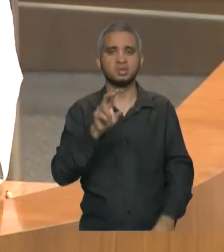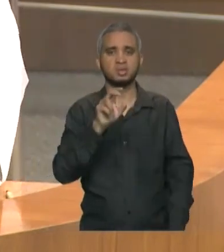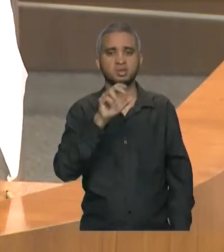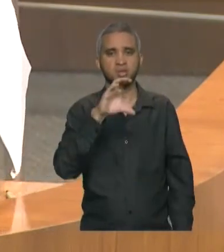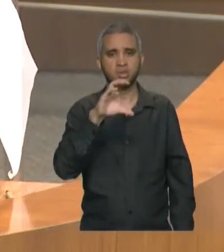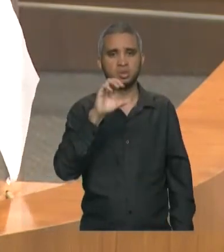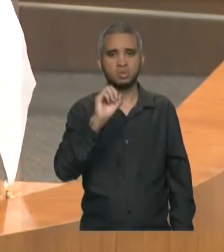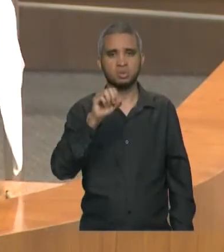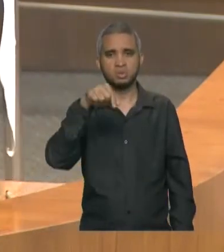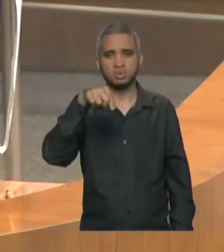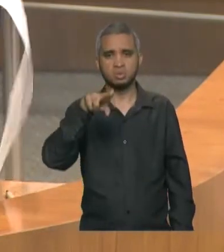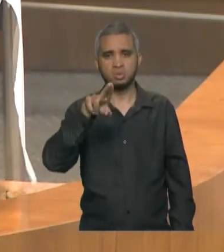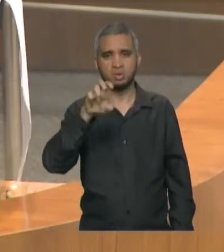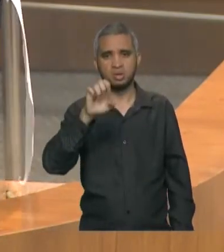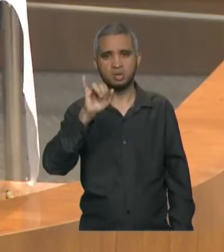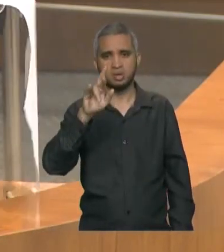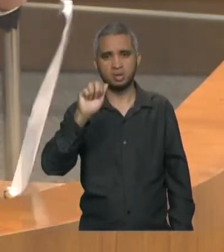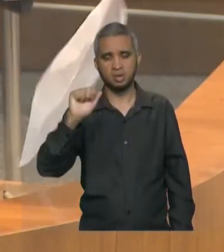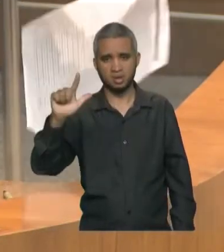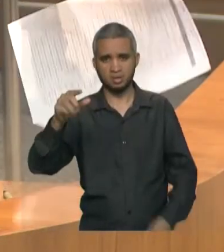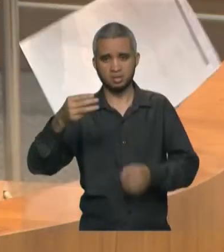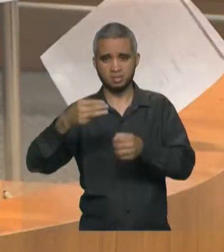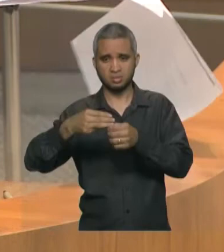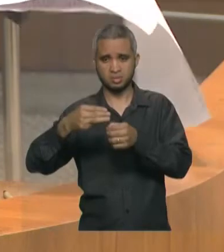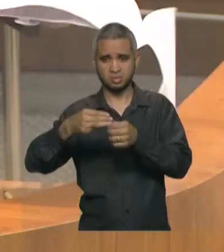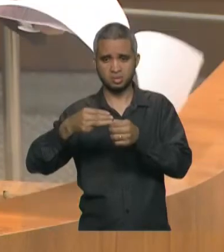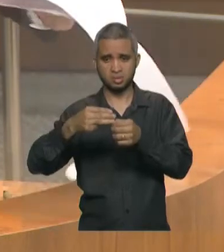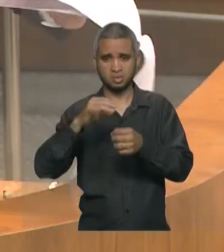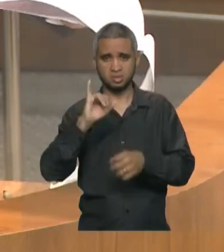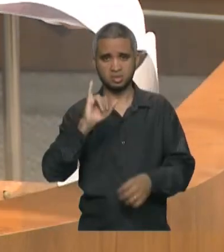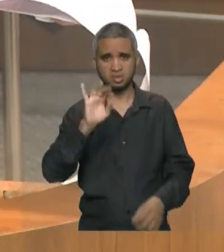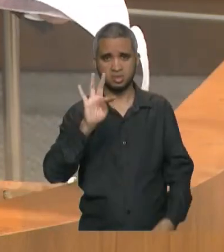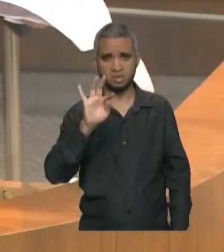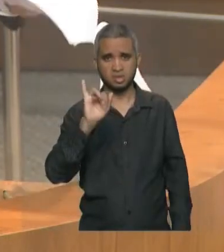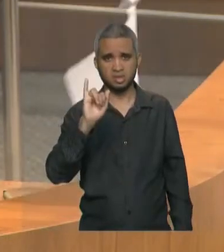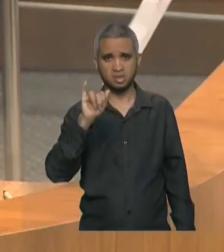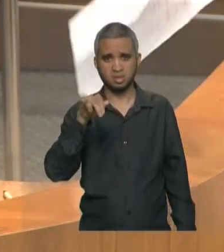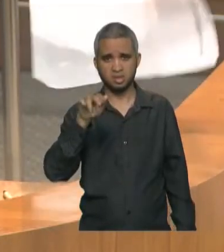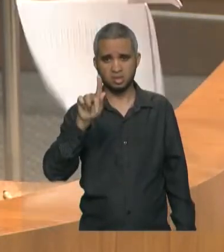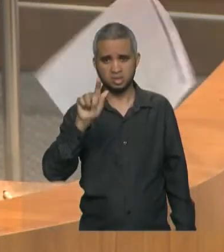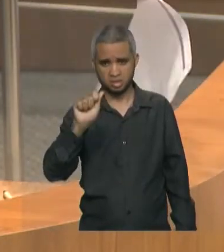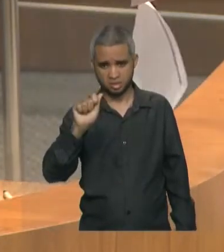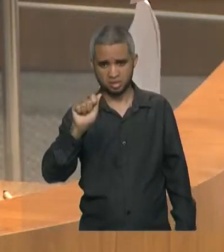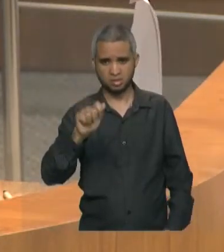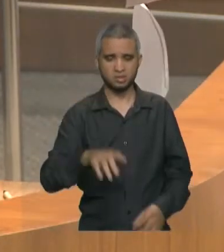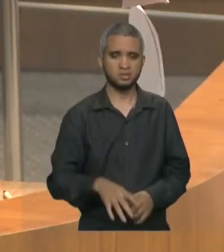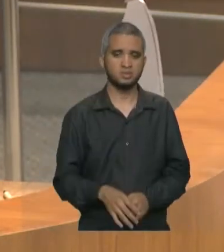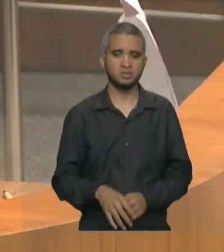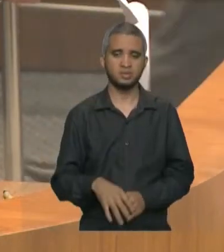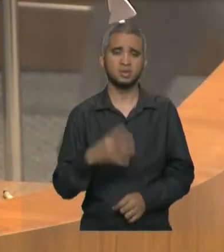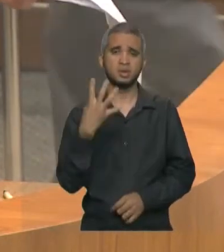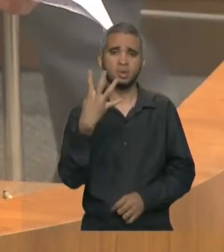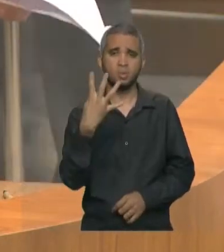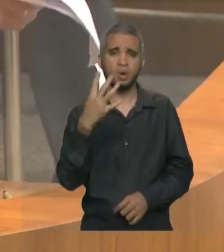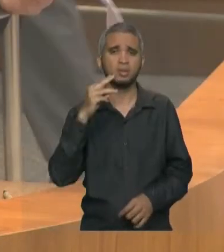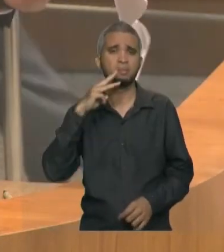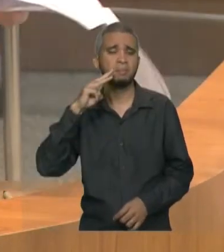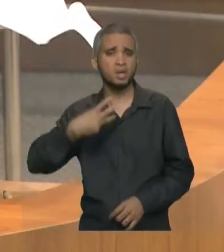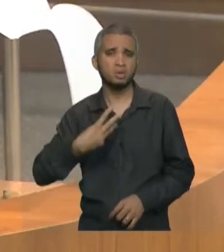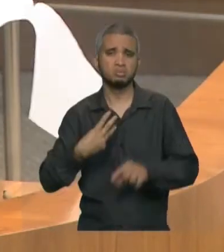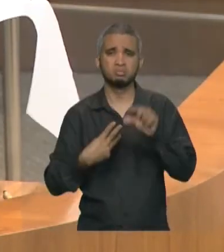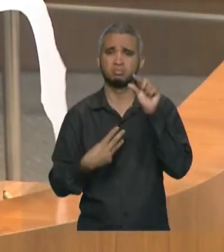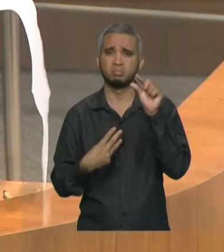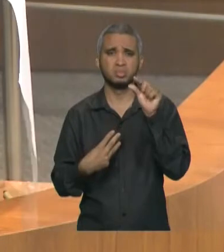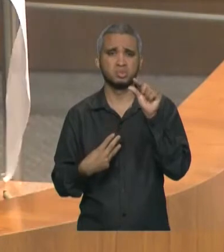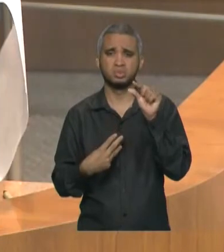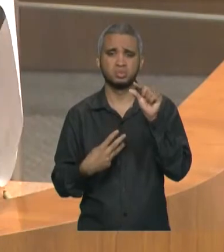construção do parque ambiental, essa aqui foi uma indicação, porque não tem condição, 4 milhões, só se a gente tirar o dinheiro da comunicação para botar aqui, porque 4